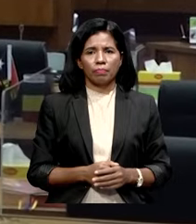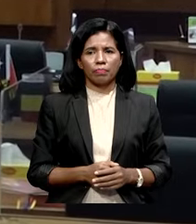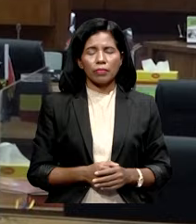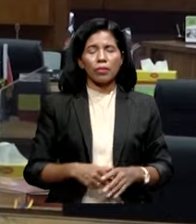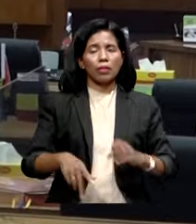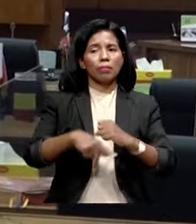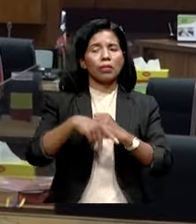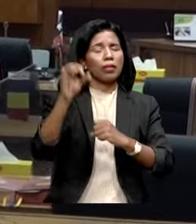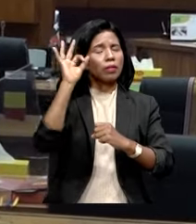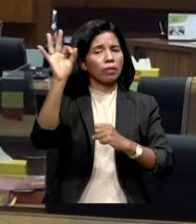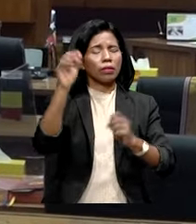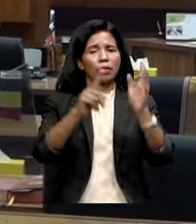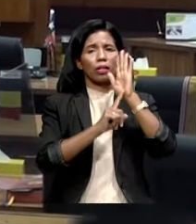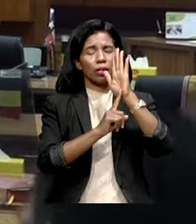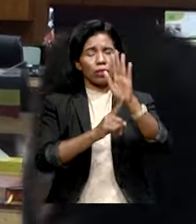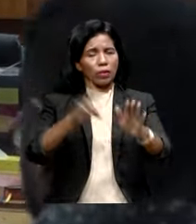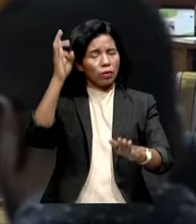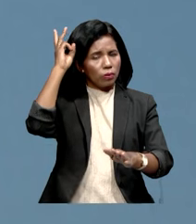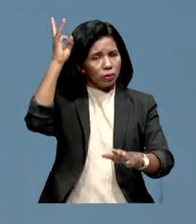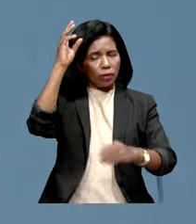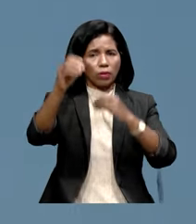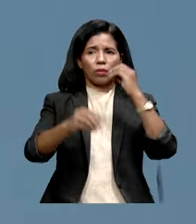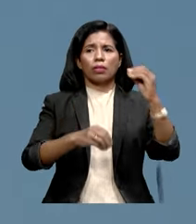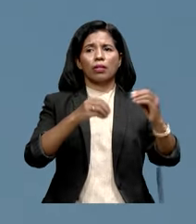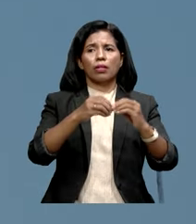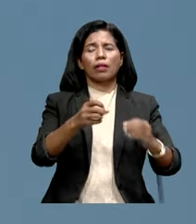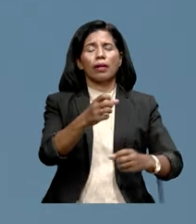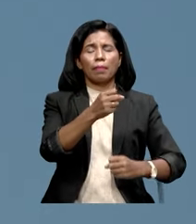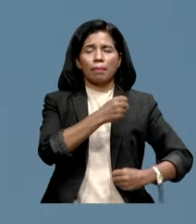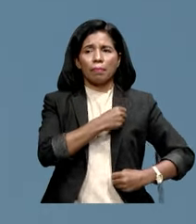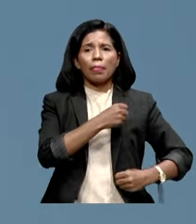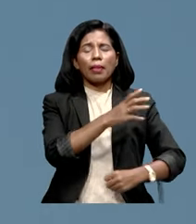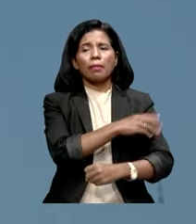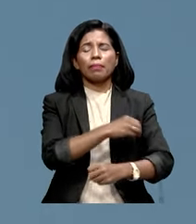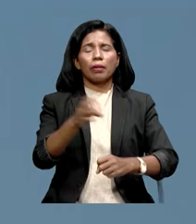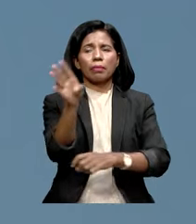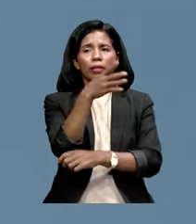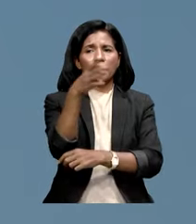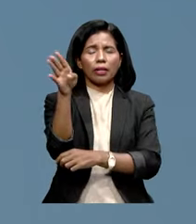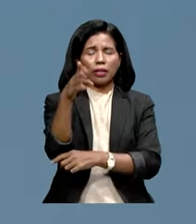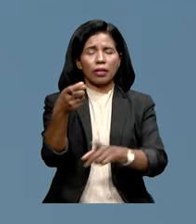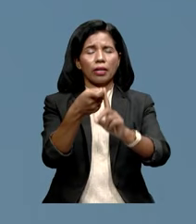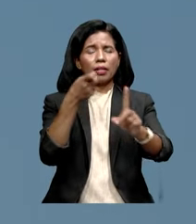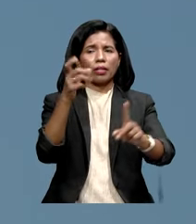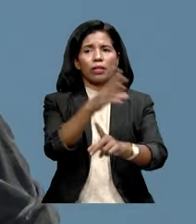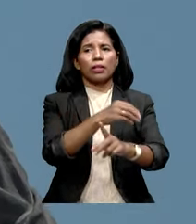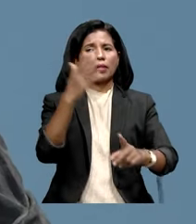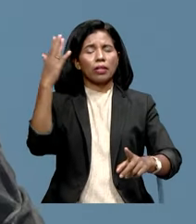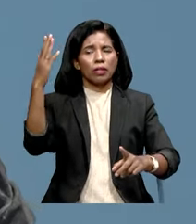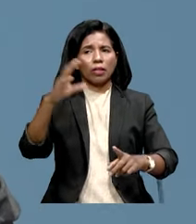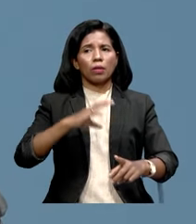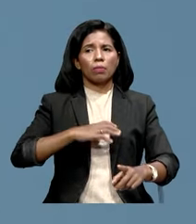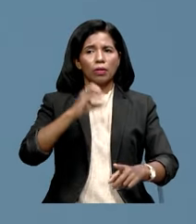Bancara Fretilin hato preocupação ne relaciona ho bandeira Fretilin be car husi statua Nicola Lobato ia Comoro